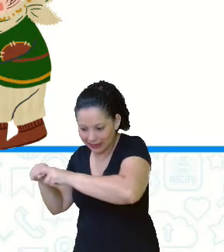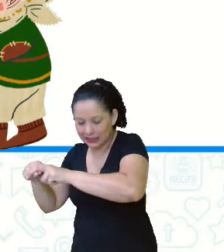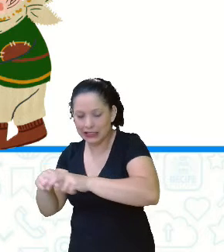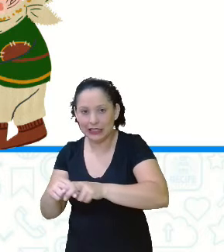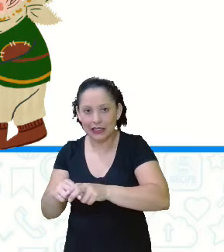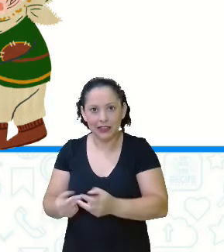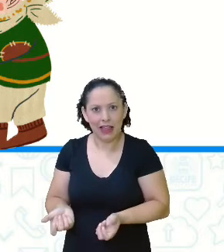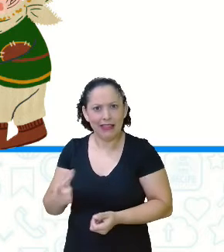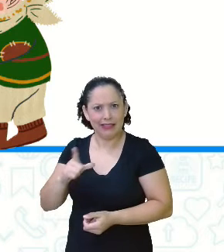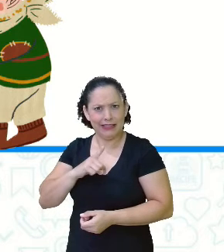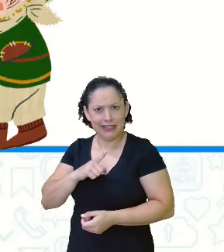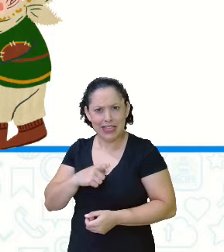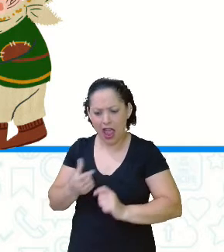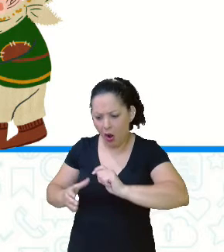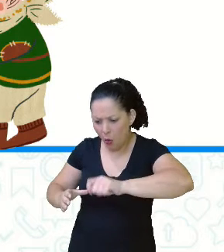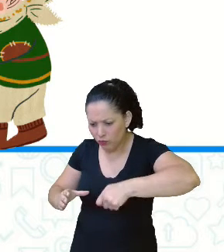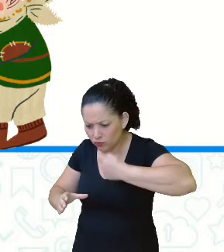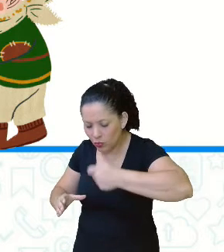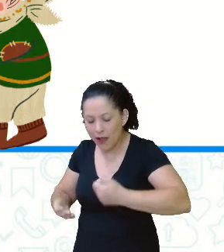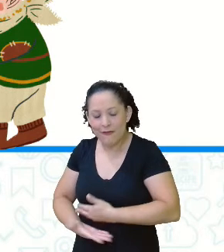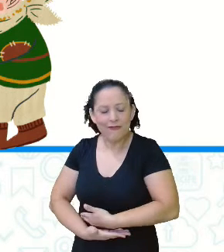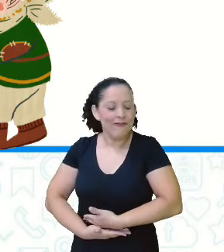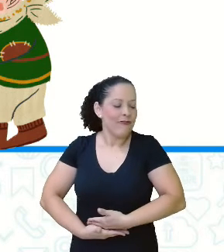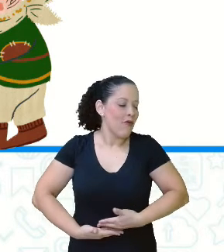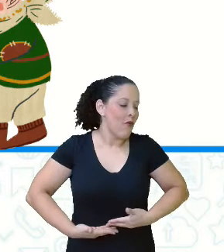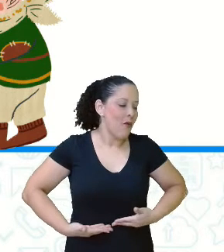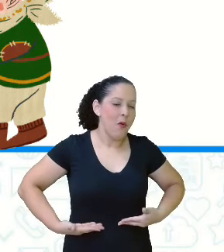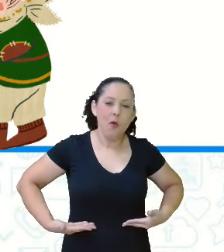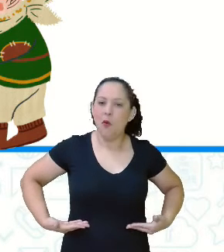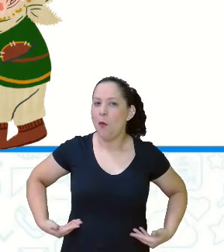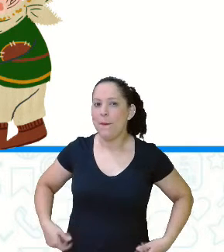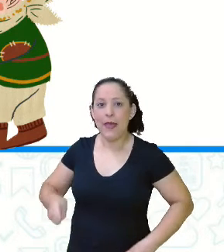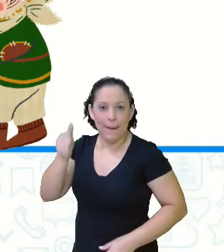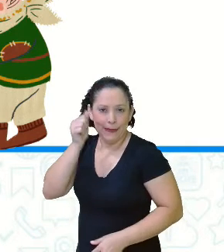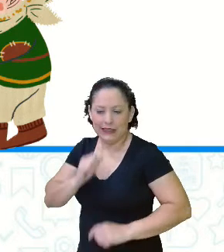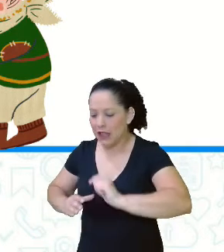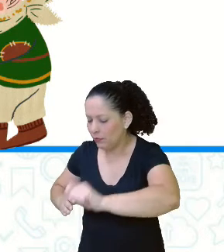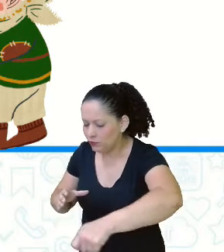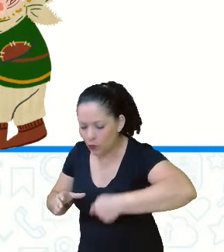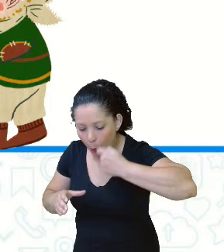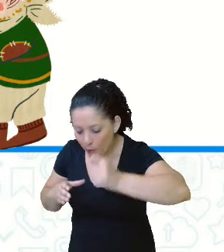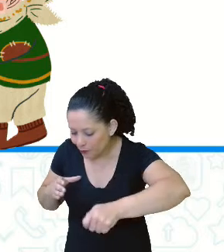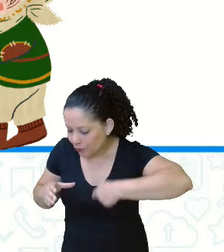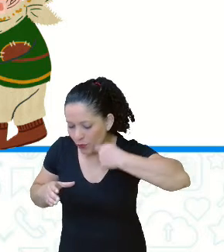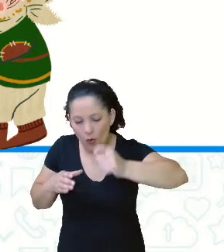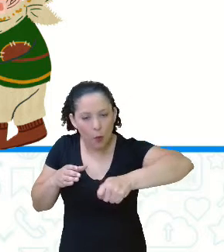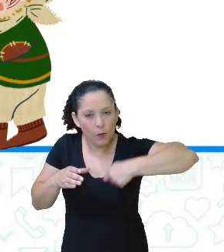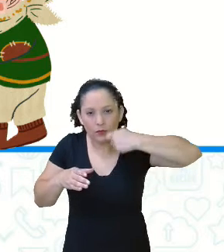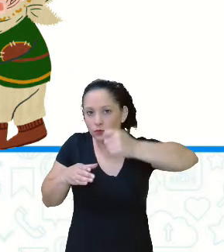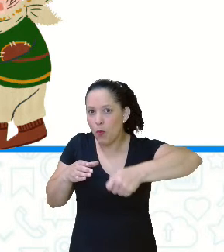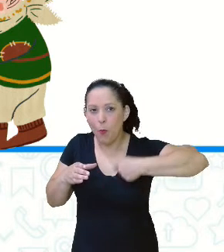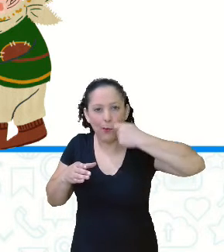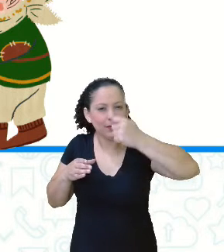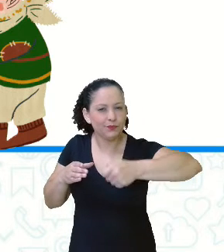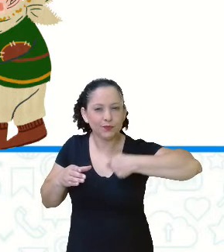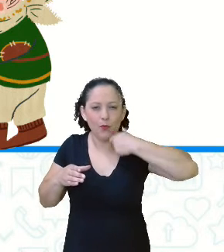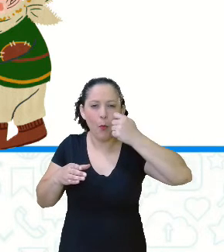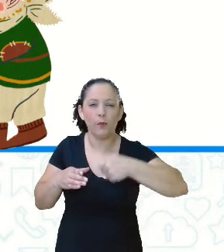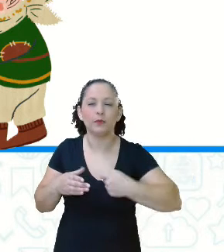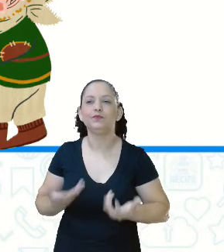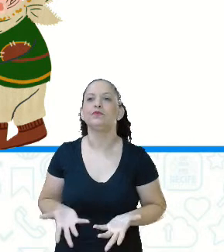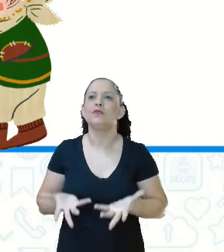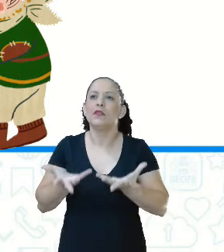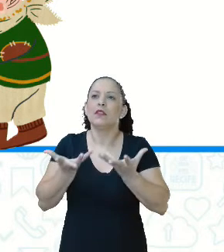fome, a menina não conseguiu resistir e comeu a sopa que estava nos pratos. Depois, como estava